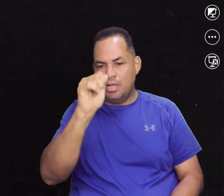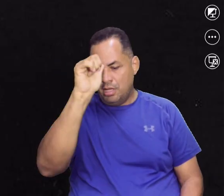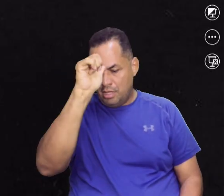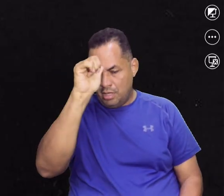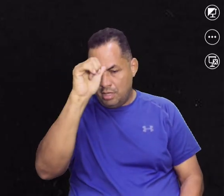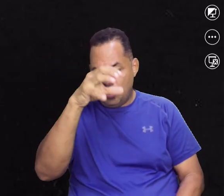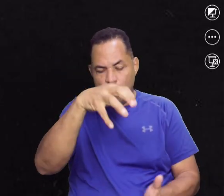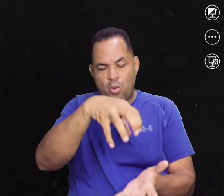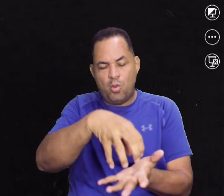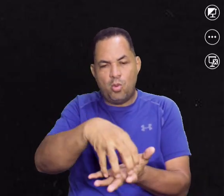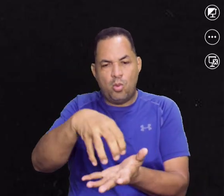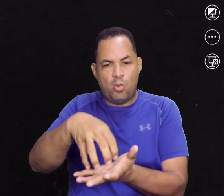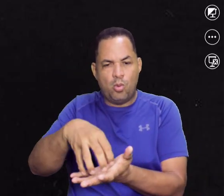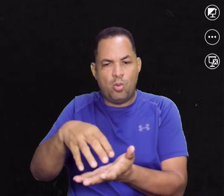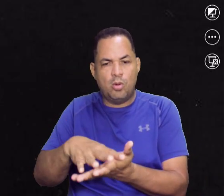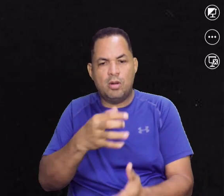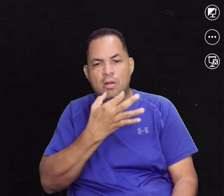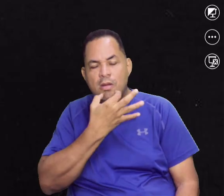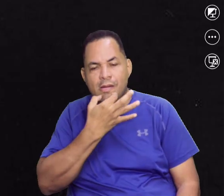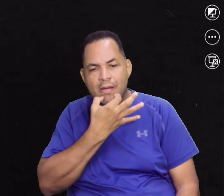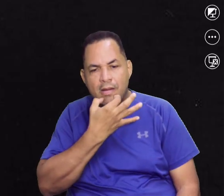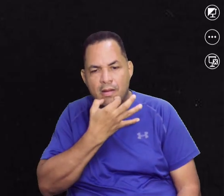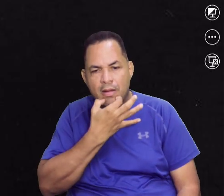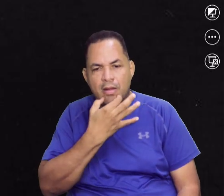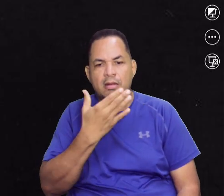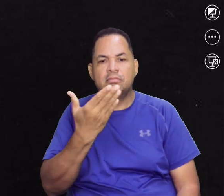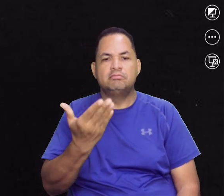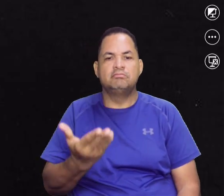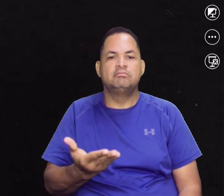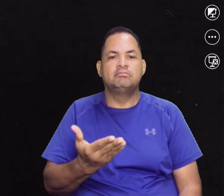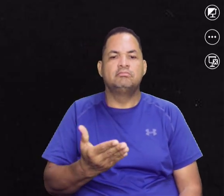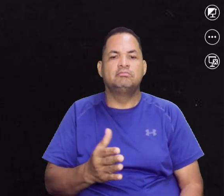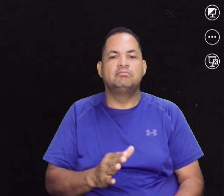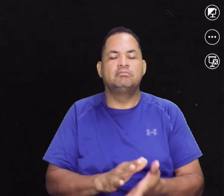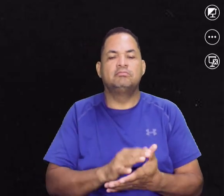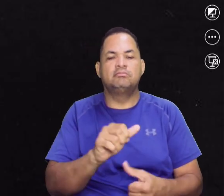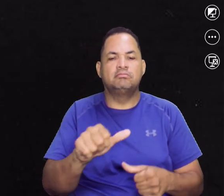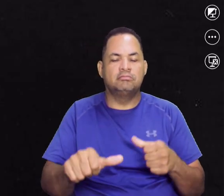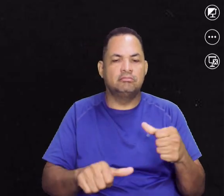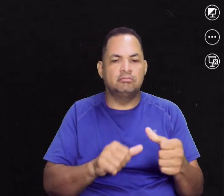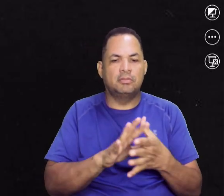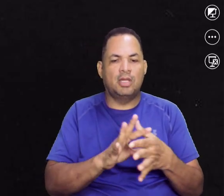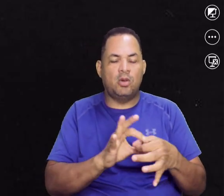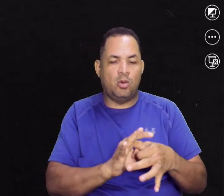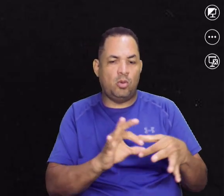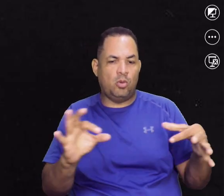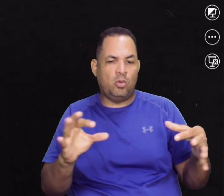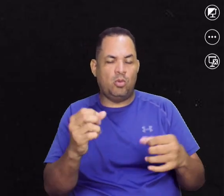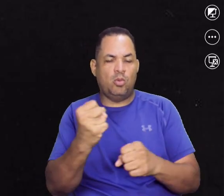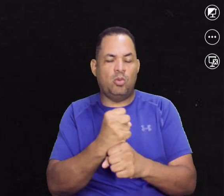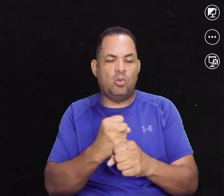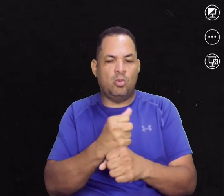colônia da Inglaterra. Então, ela vai se tornar independente aí em